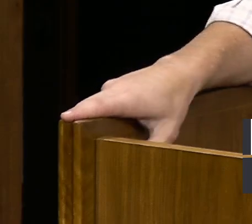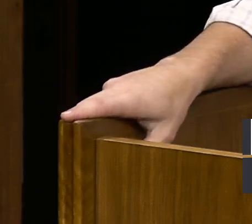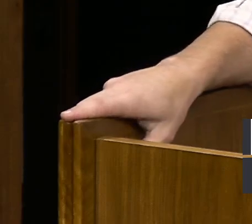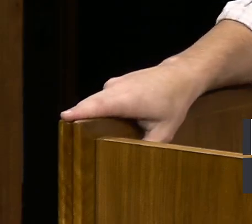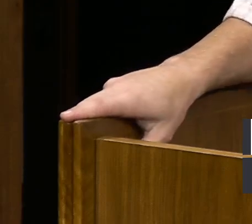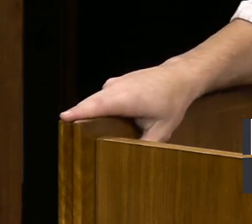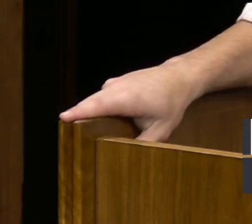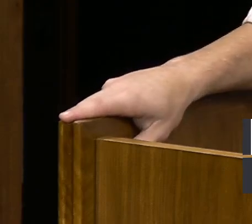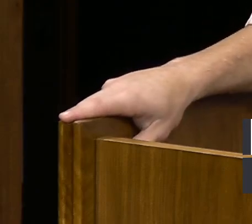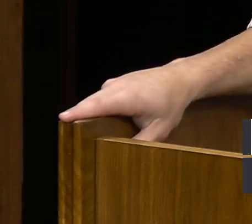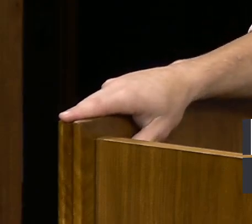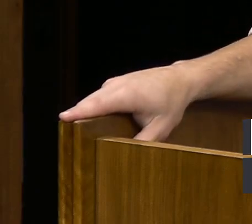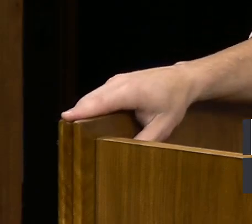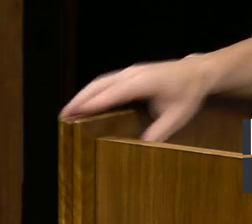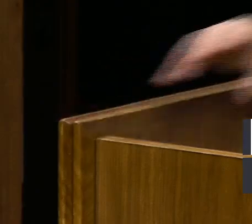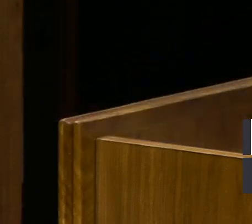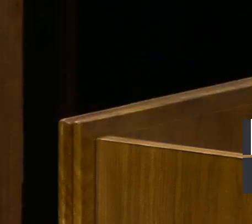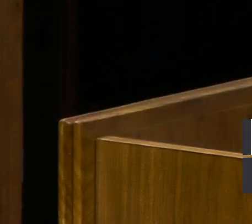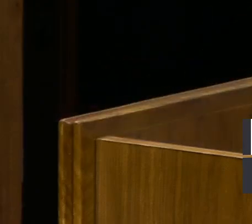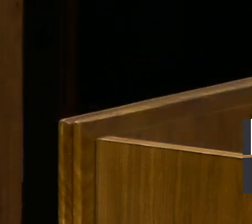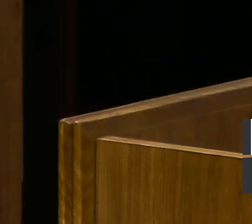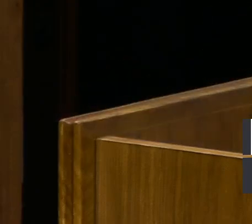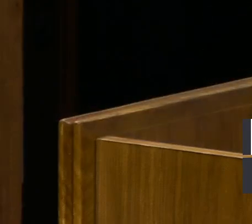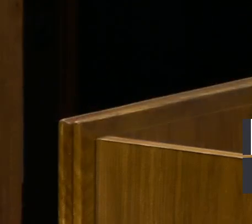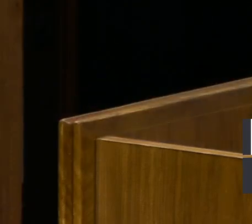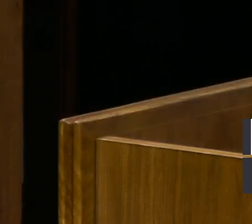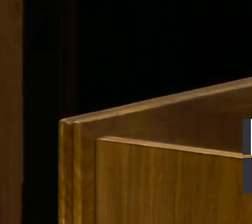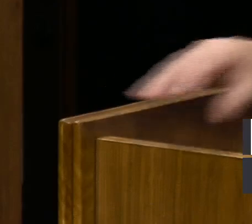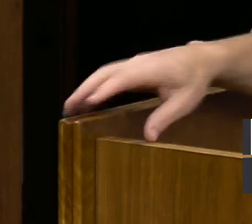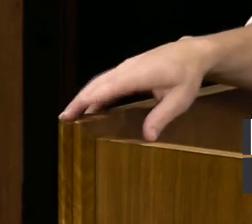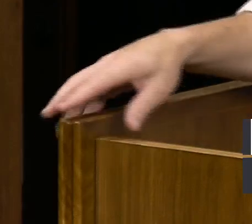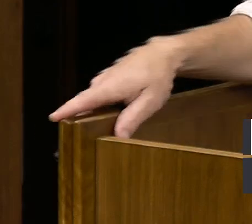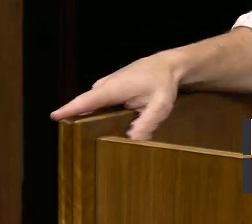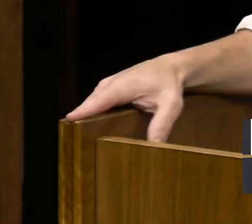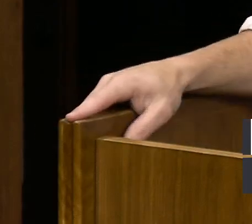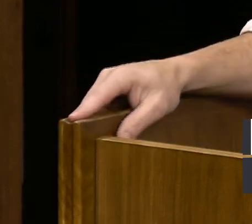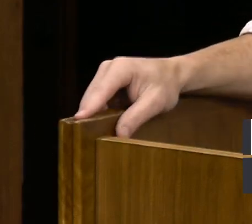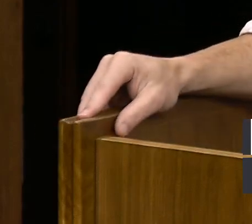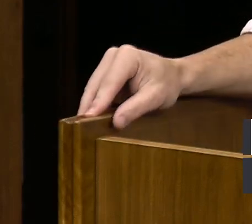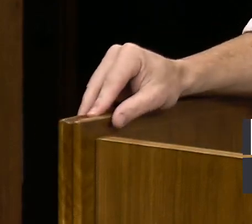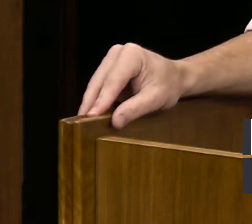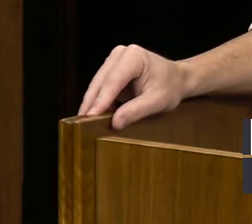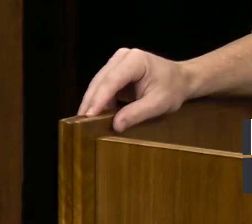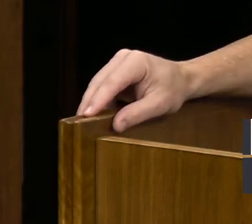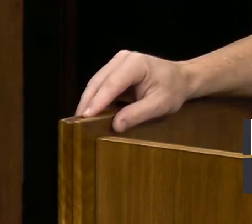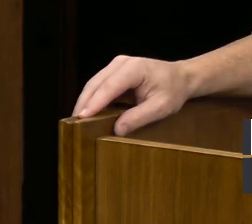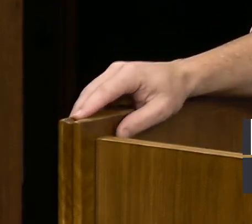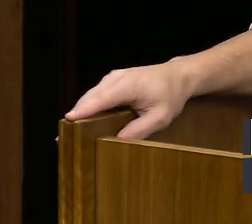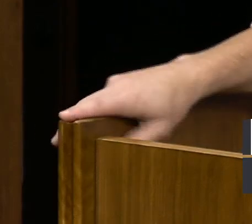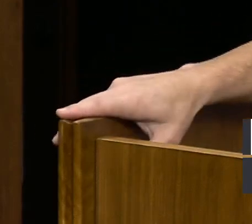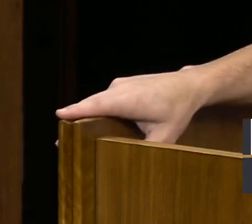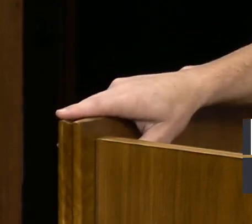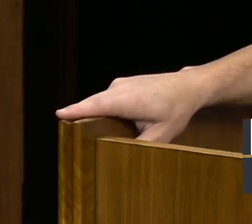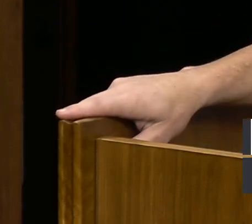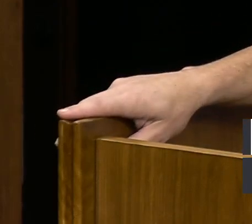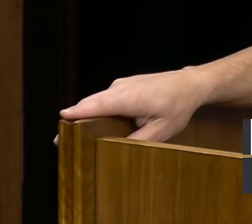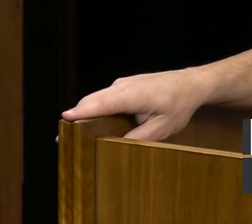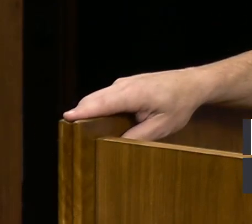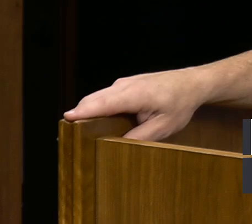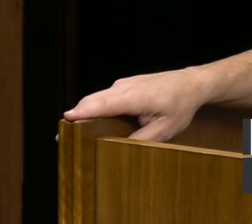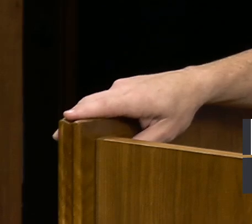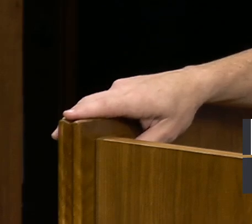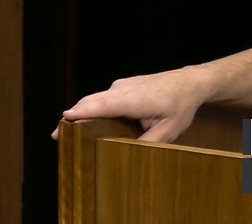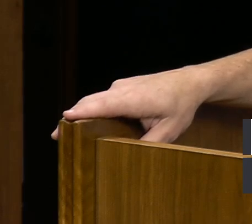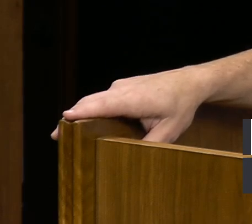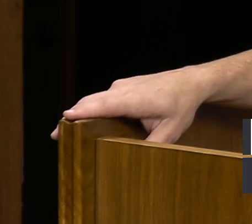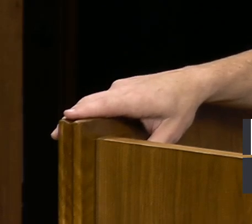na segunda-feira ou na parte da manhã cedo, então um trajeto de 5 minutos, o pessoal acaba